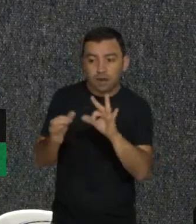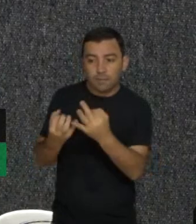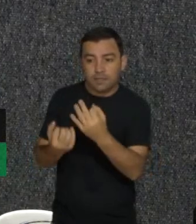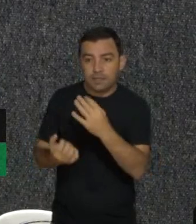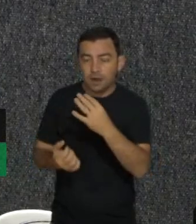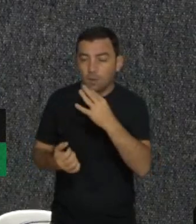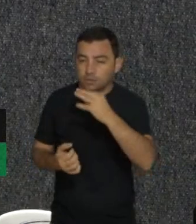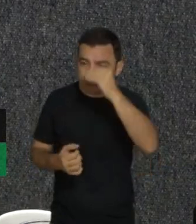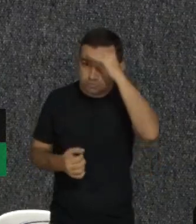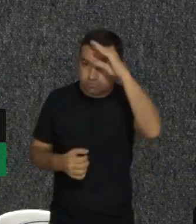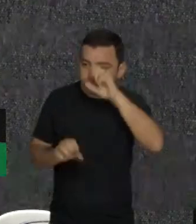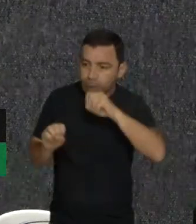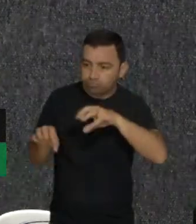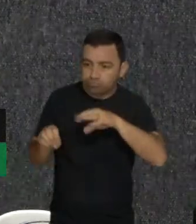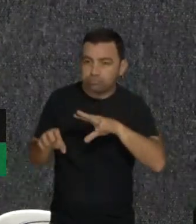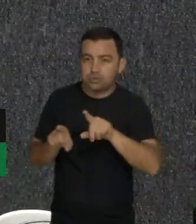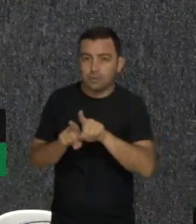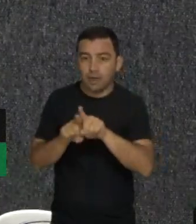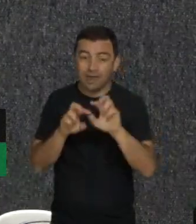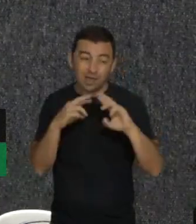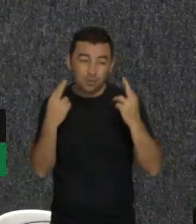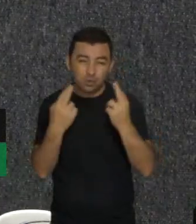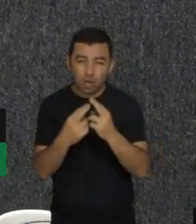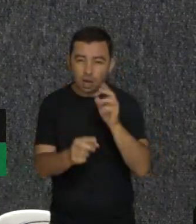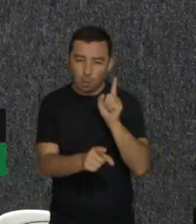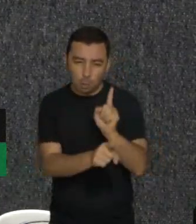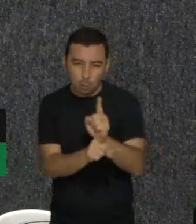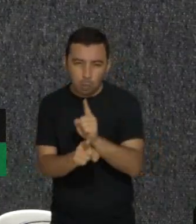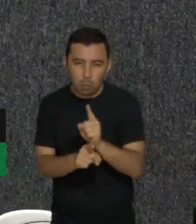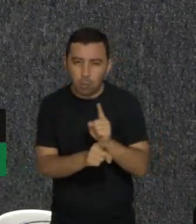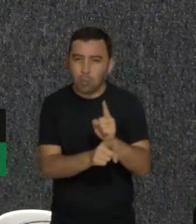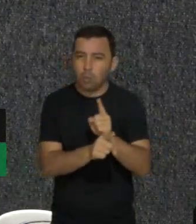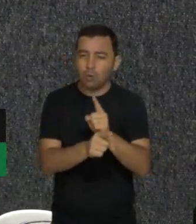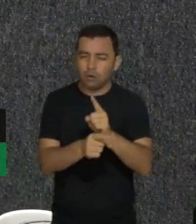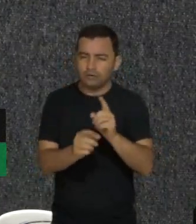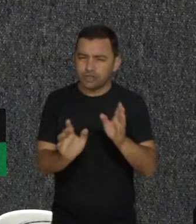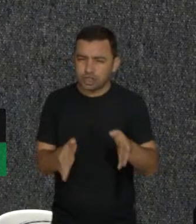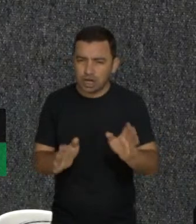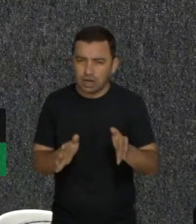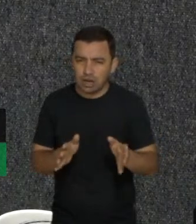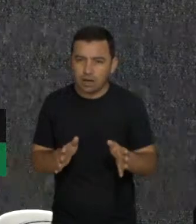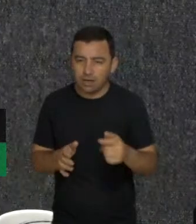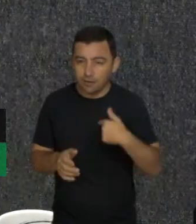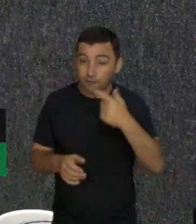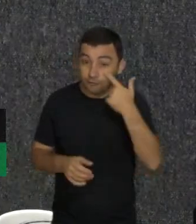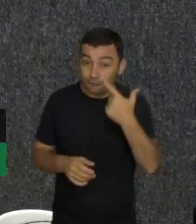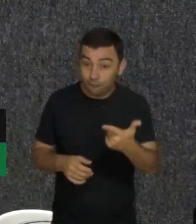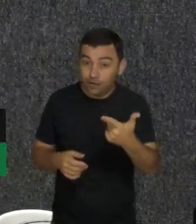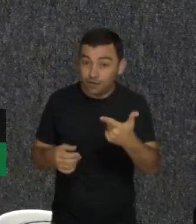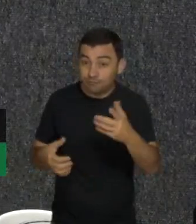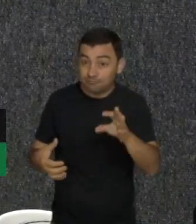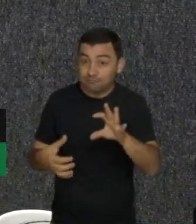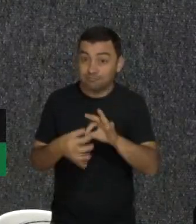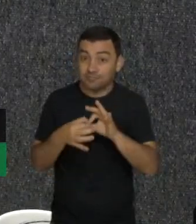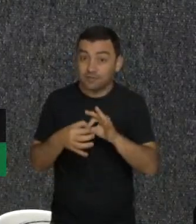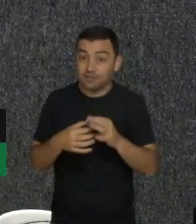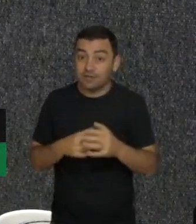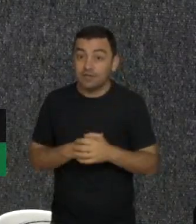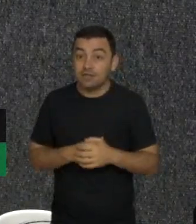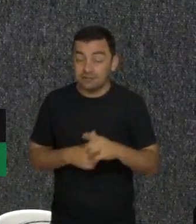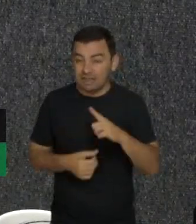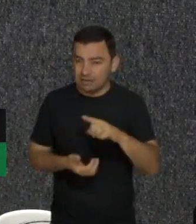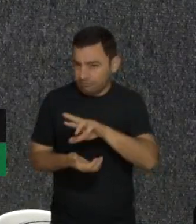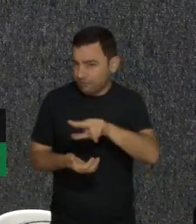essas audiências e esses encontros que têm sido feitos eu vi aqui vários deles ligados a diferença diferentes